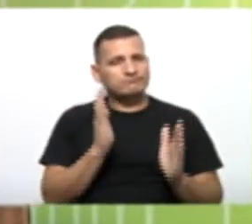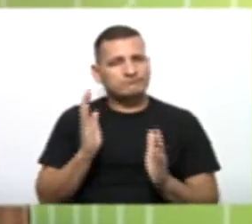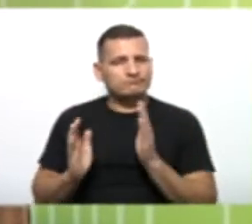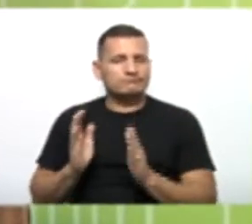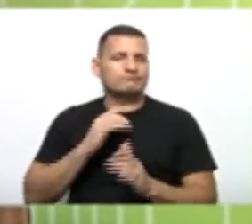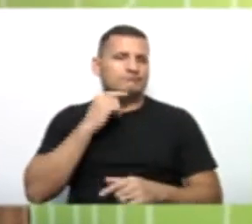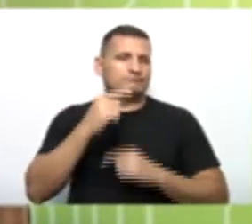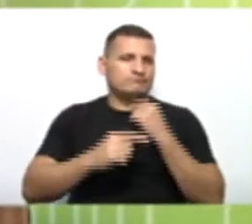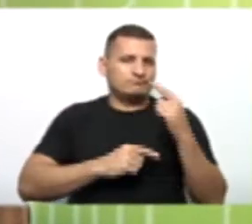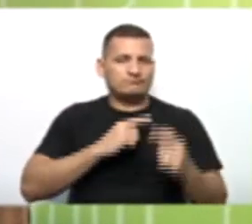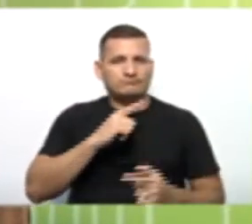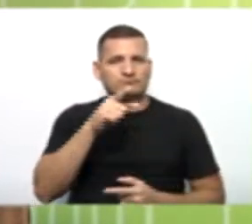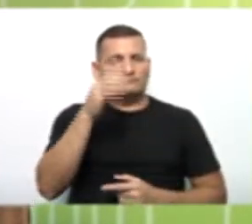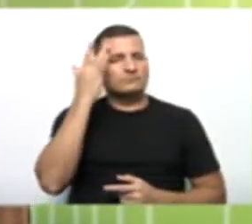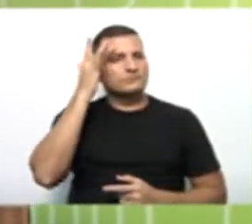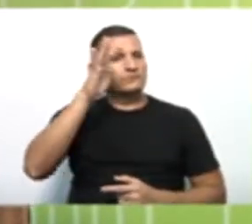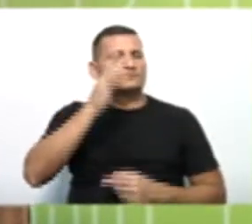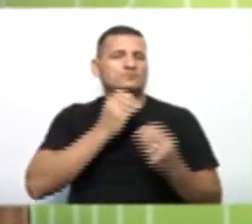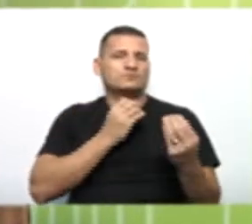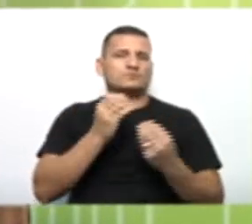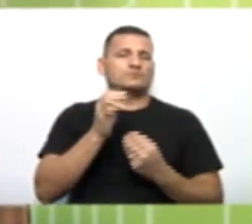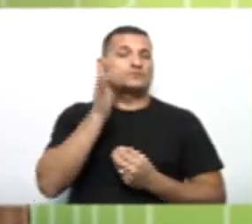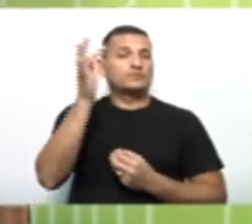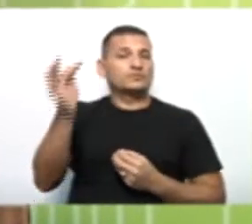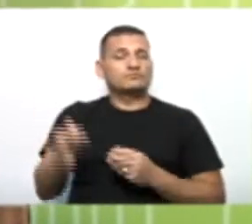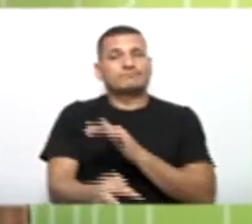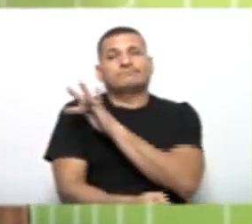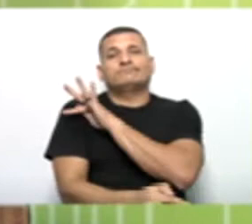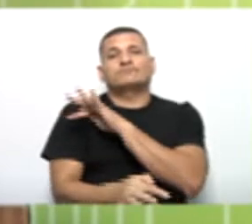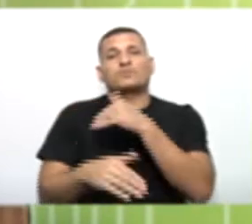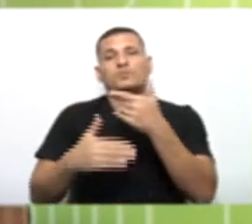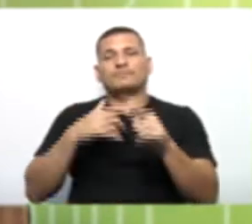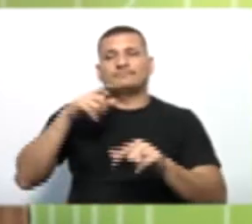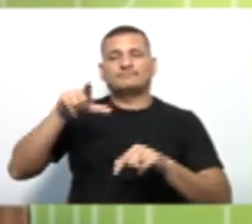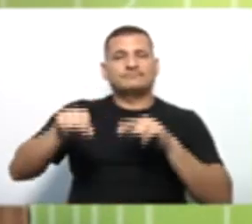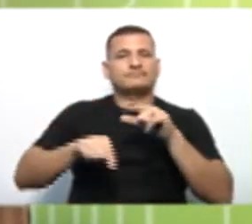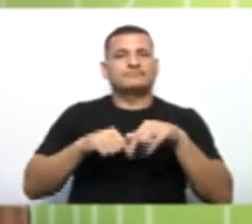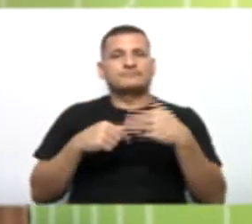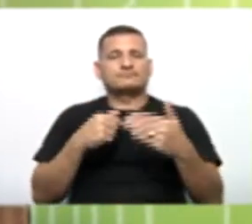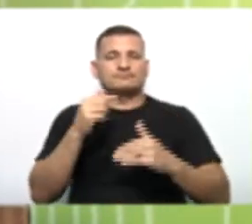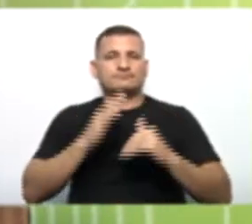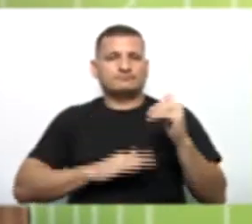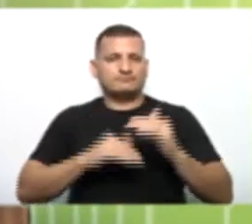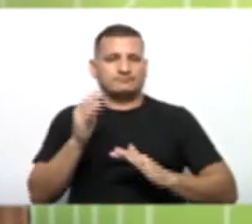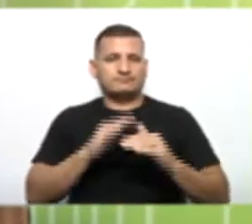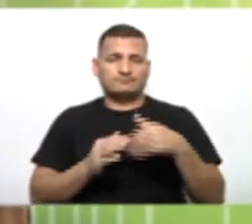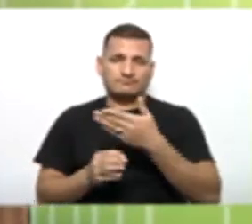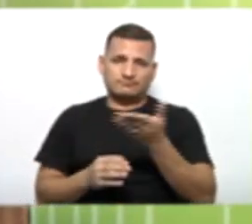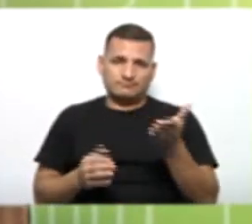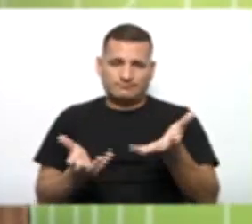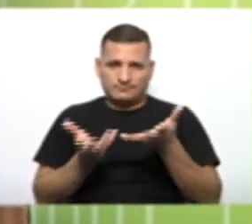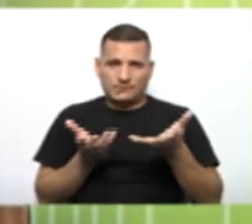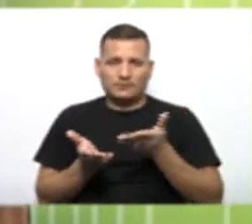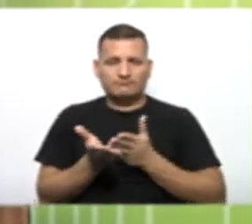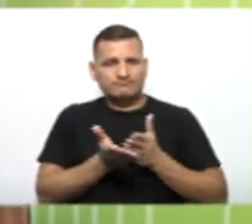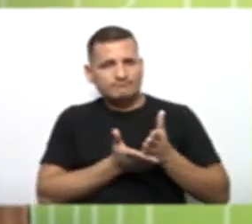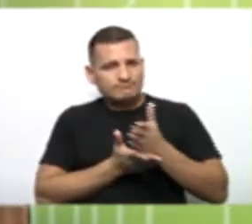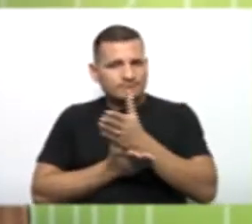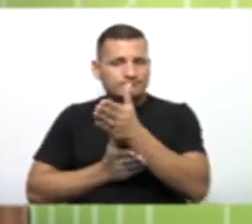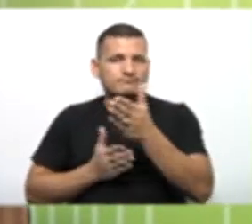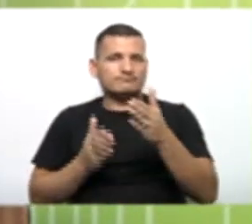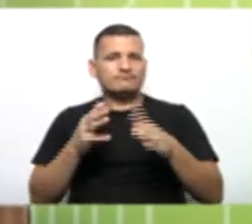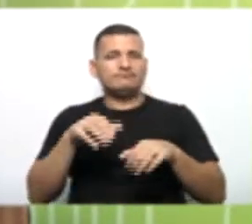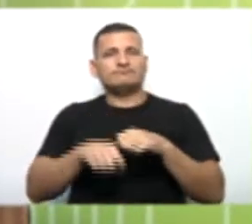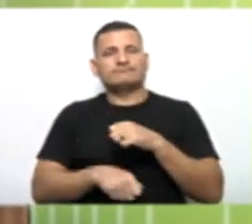vocês não sabem bem qual o curso superior que vocês querem fazer qual a profissão que vocês querem seguir porque nesse momento